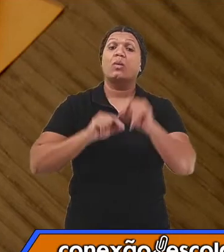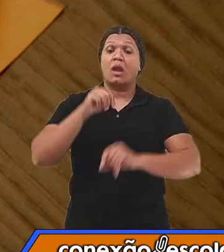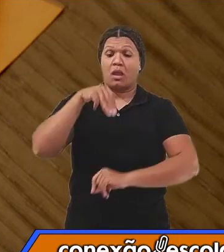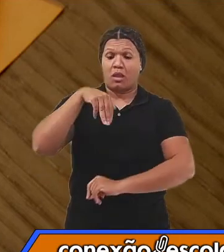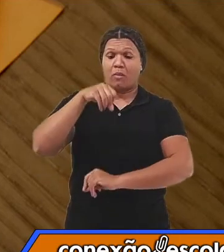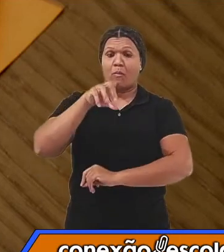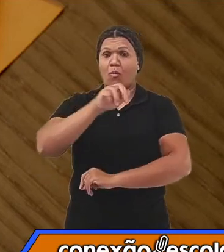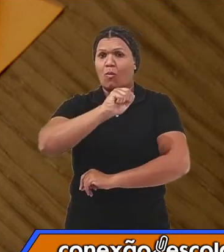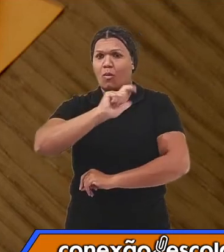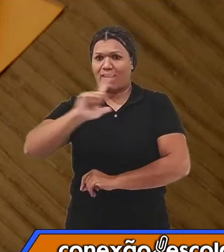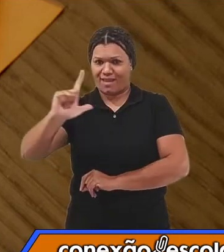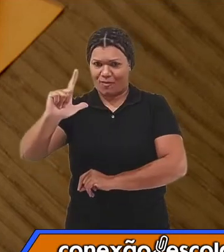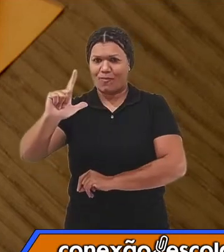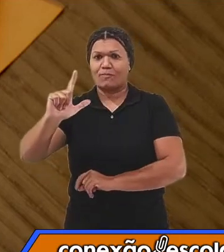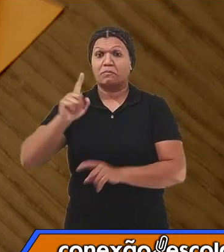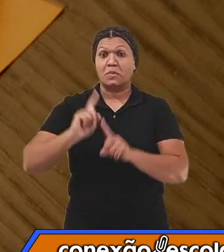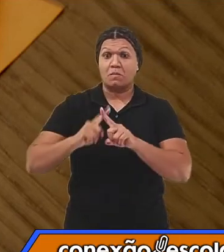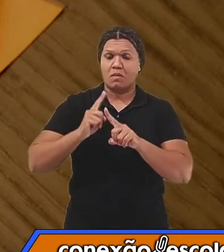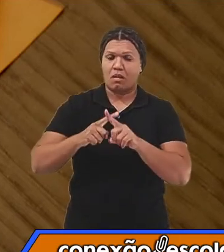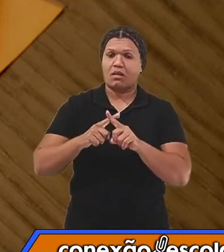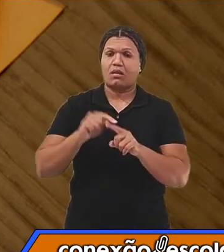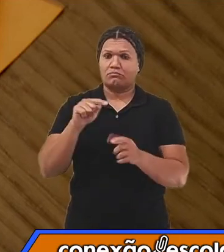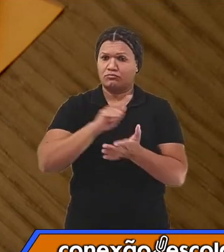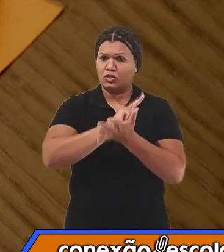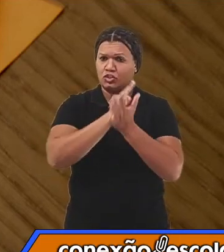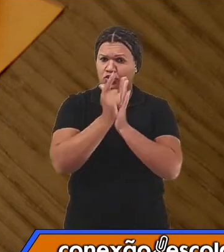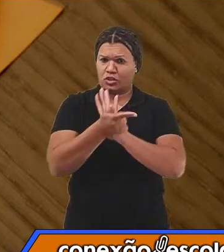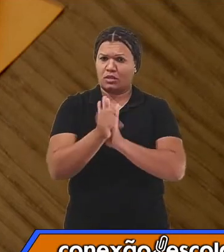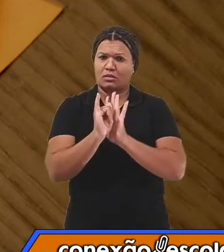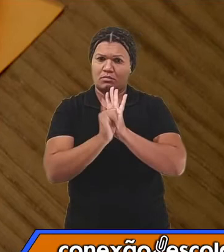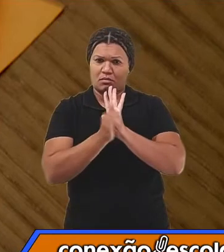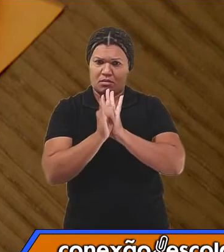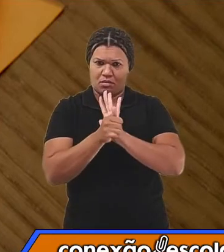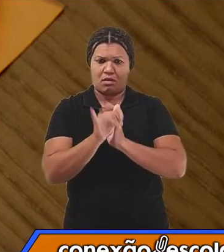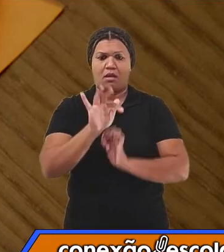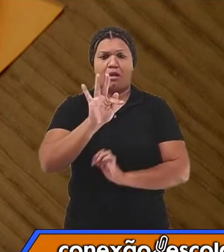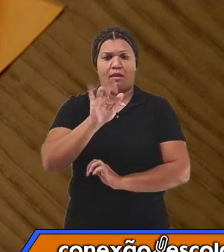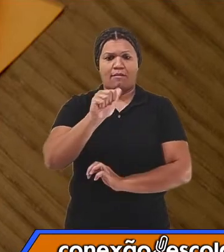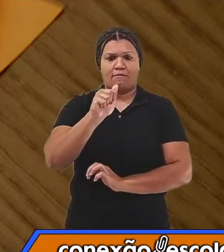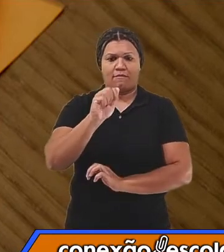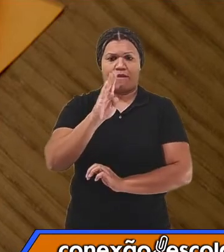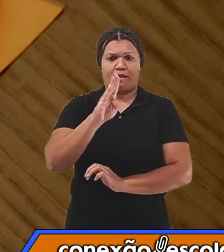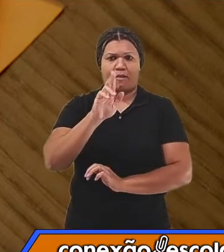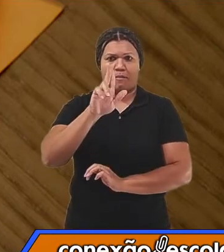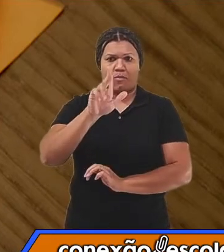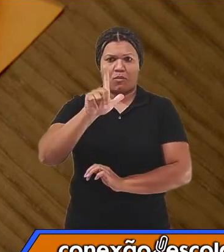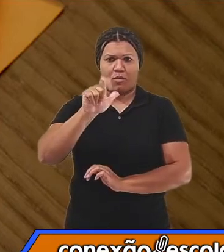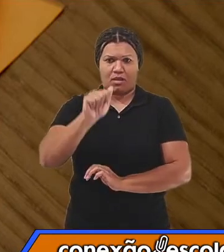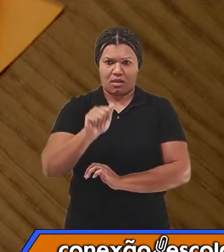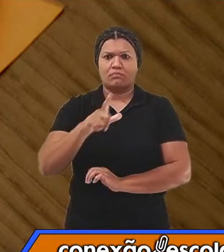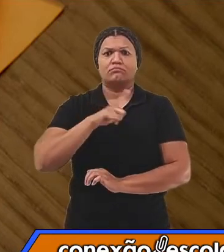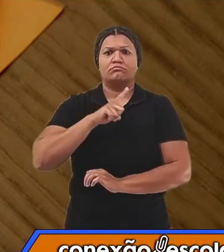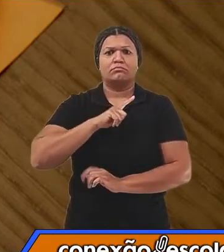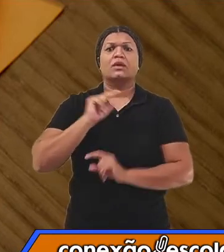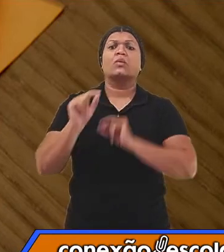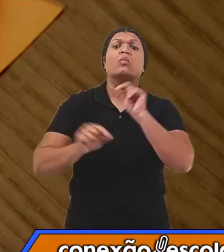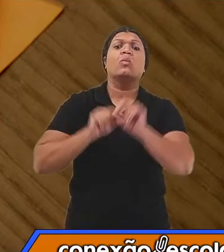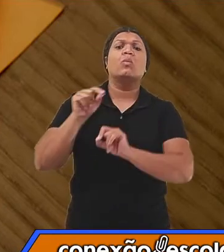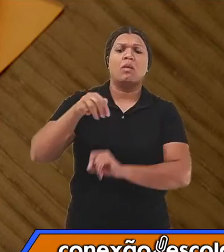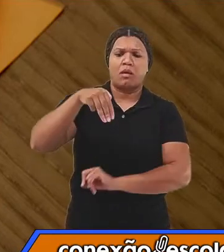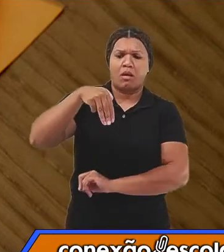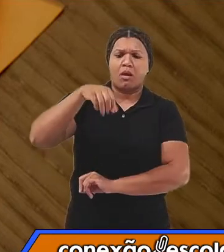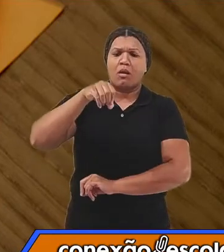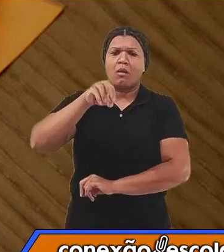Porque no caso do gênero textual que a gente analisou hoje, a fábula, ela tem sempre uma moral.